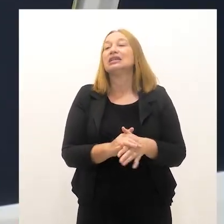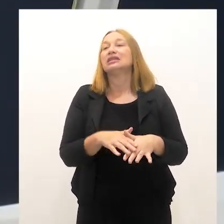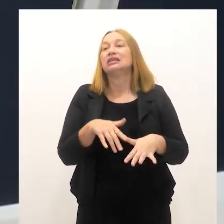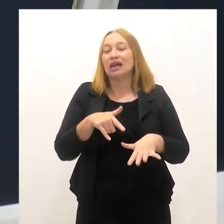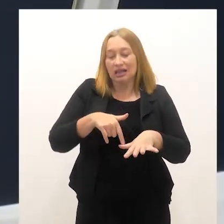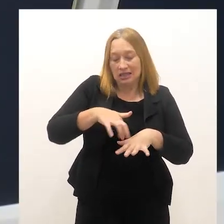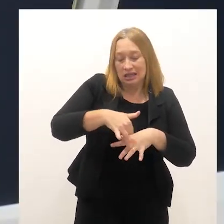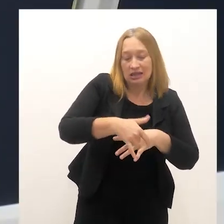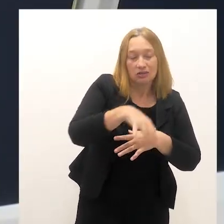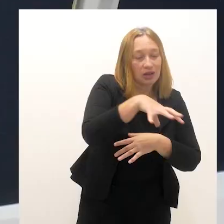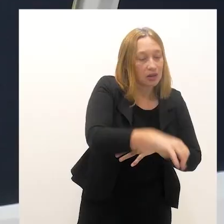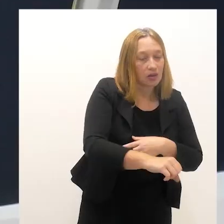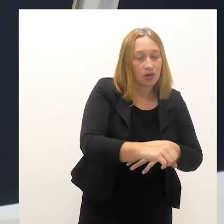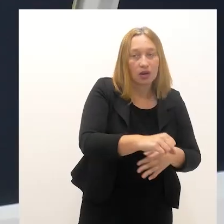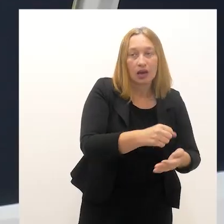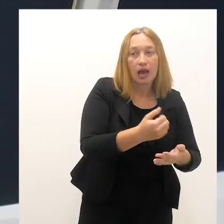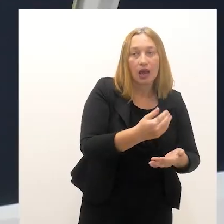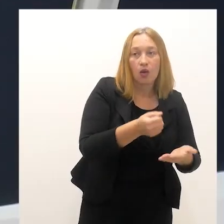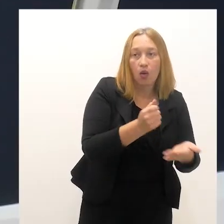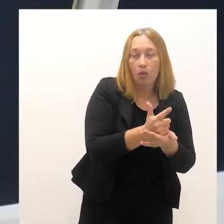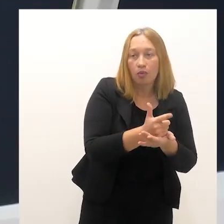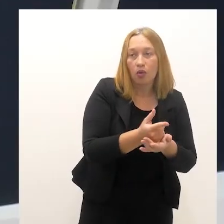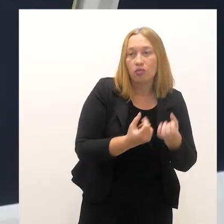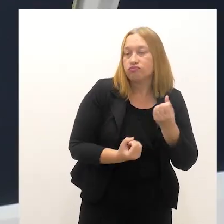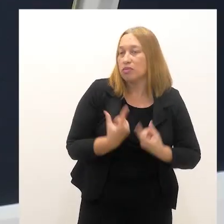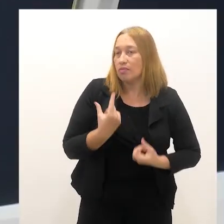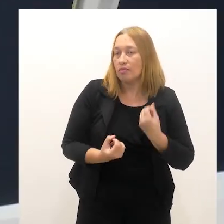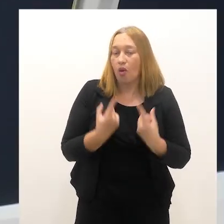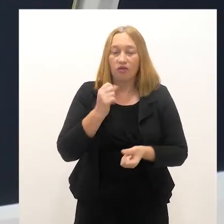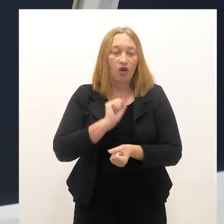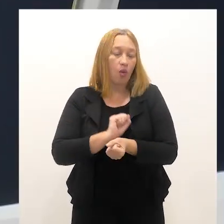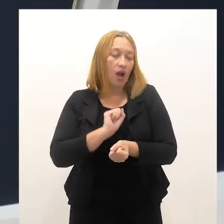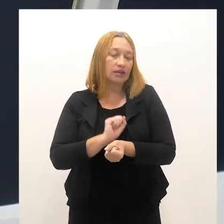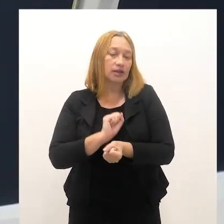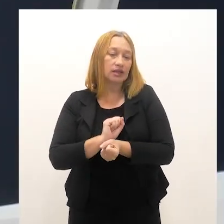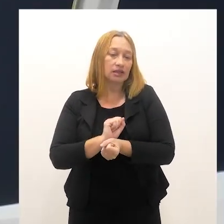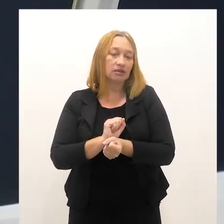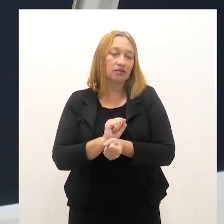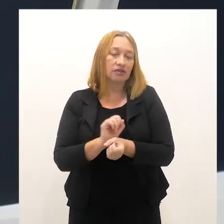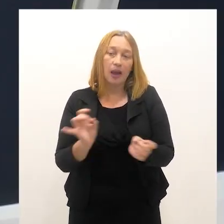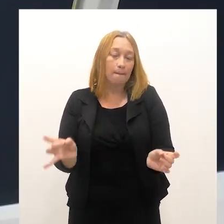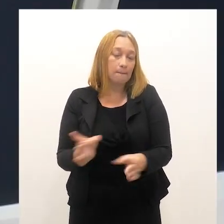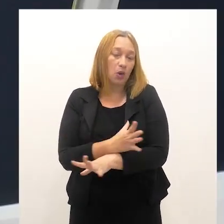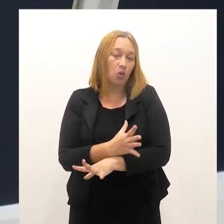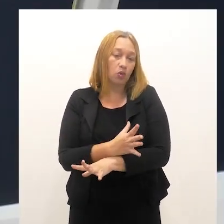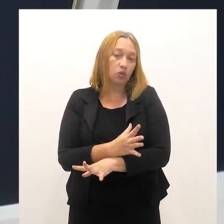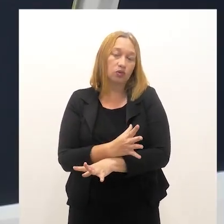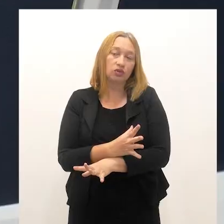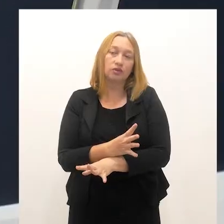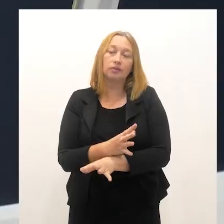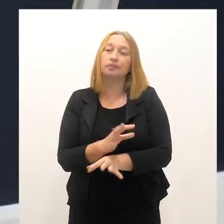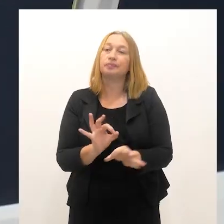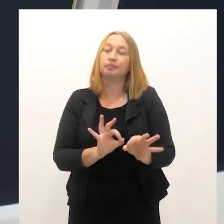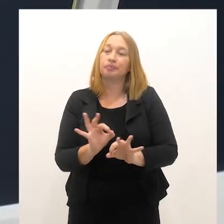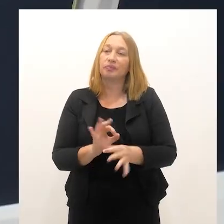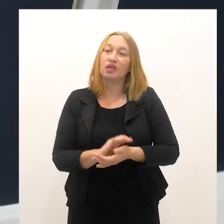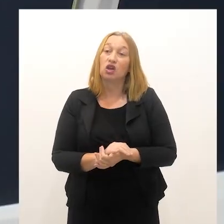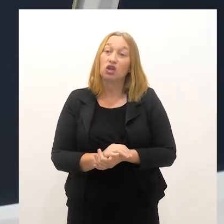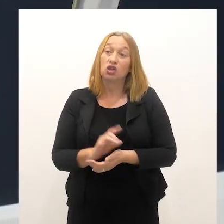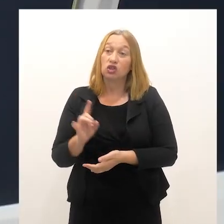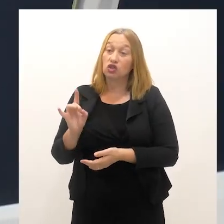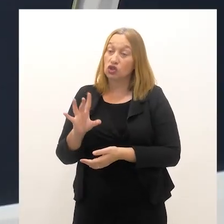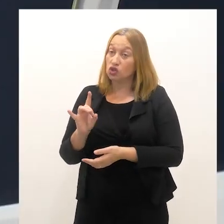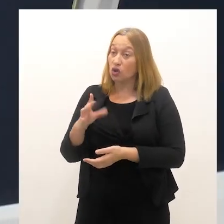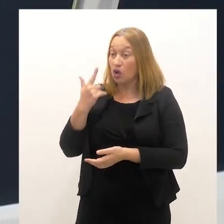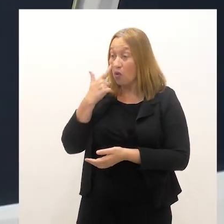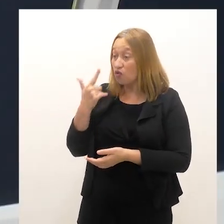carrocinha. E aí ela foi, pediu a pipoca, ficou esperando o pipoqueiro fazer lá o saquinho de pipoca para